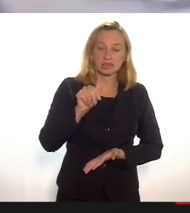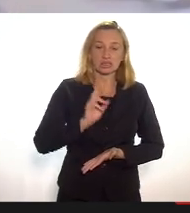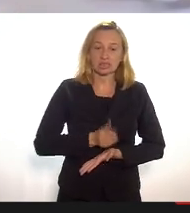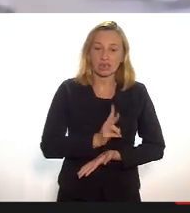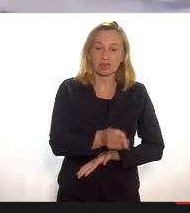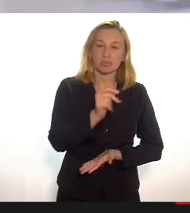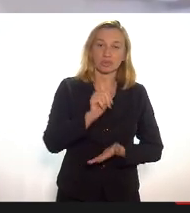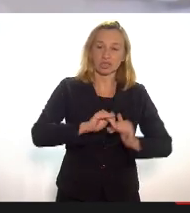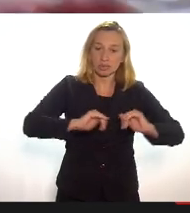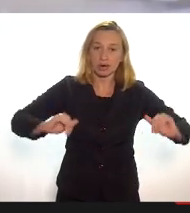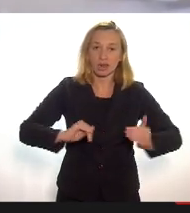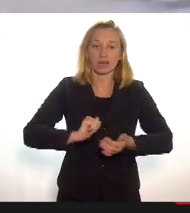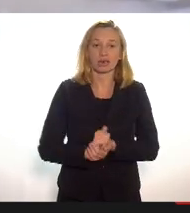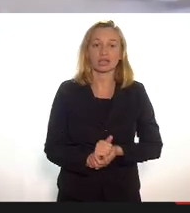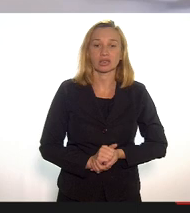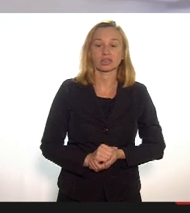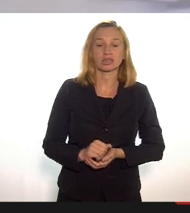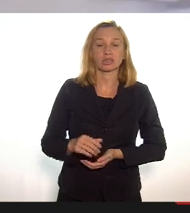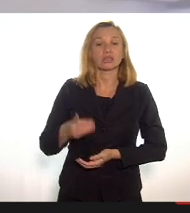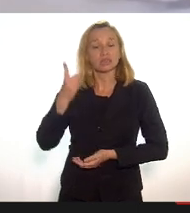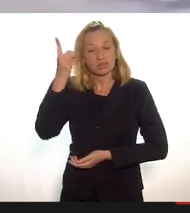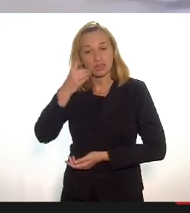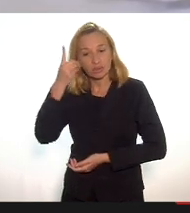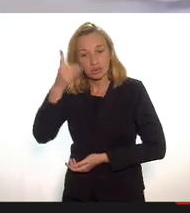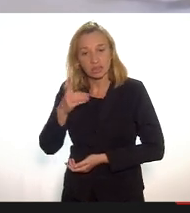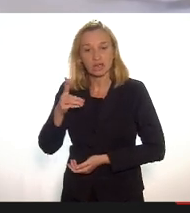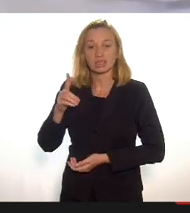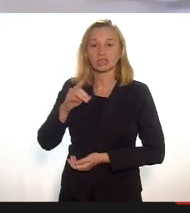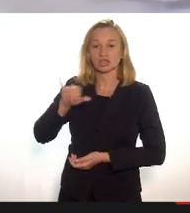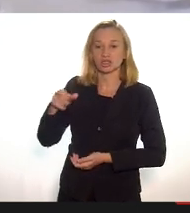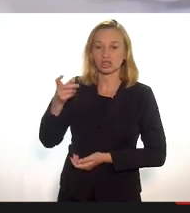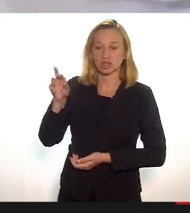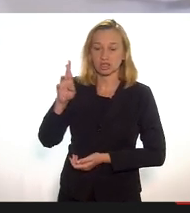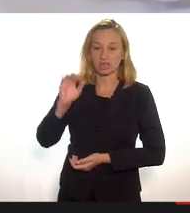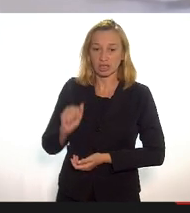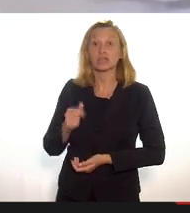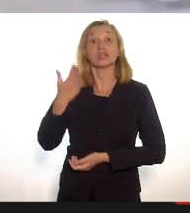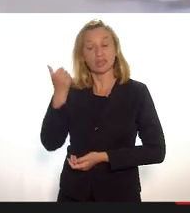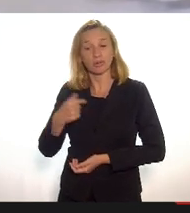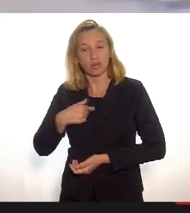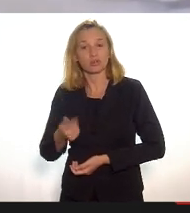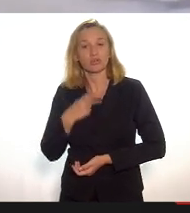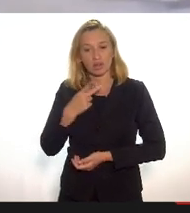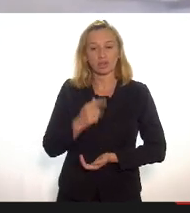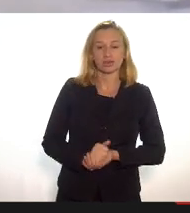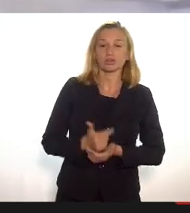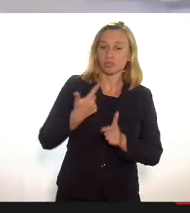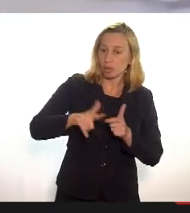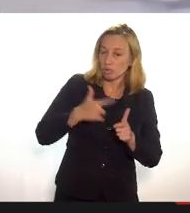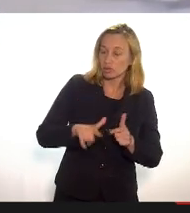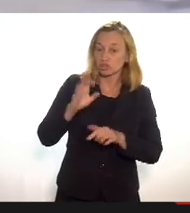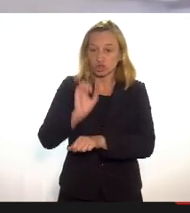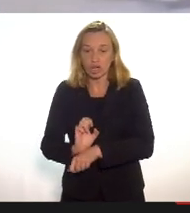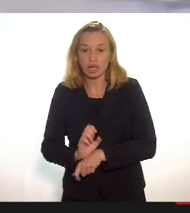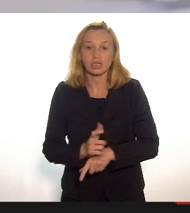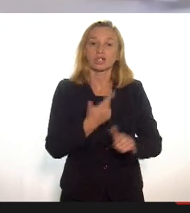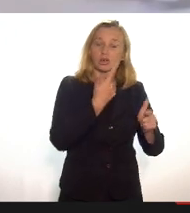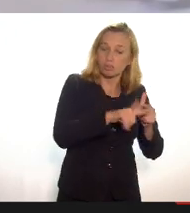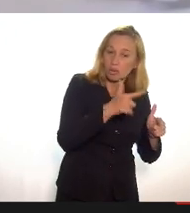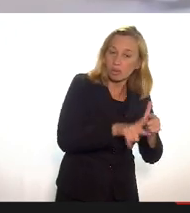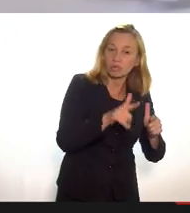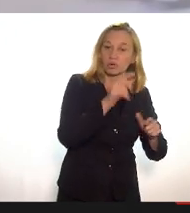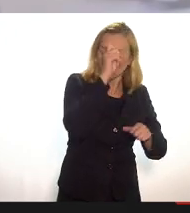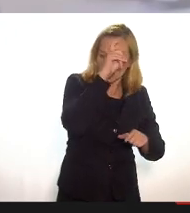parte. Deputada Jandira Fegali sabe que eu estou falando uma verdade, né, Jandira? Falava-se do problema do Estado, problema do Estado do